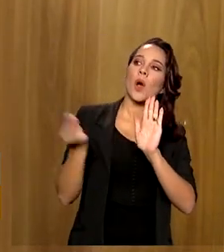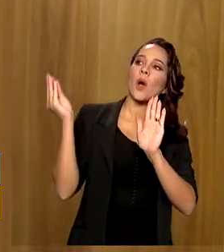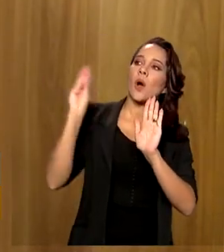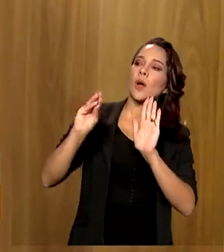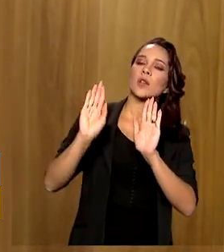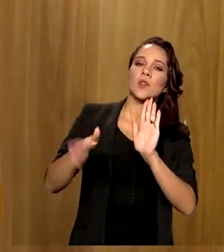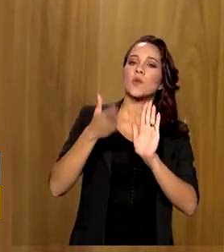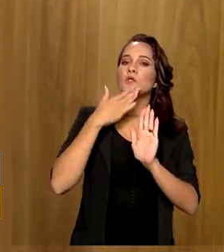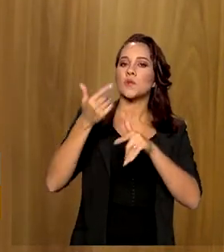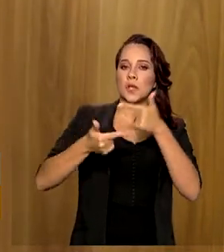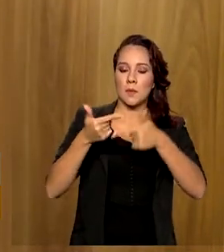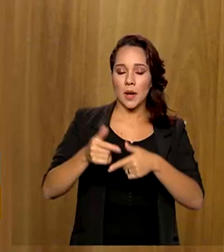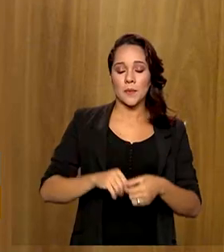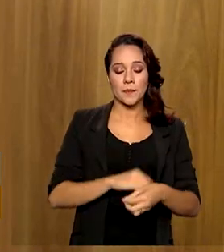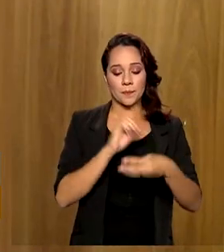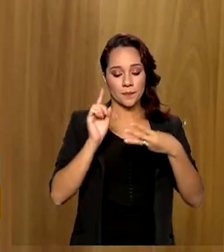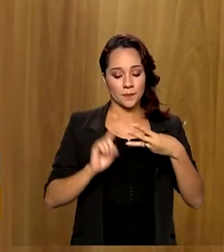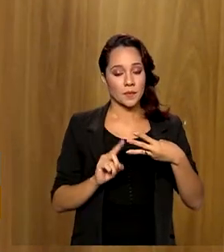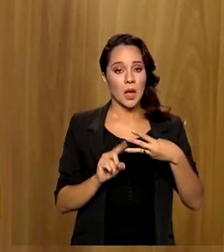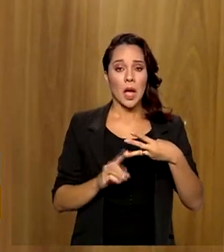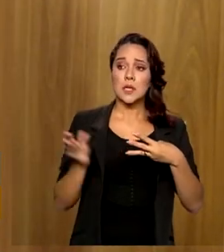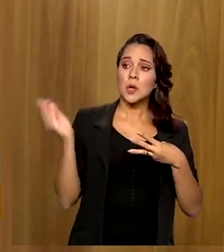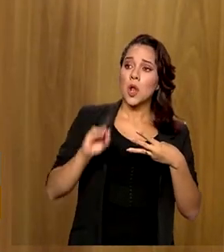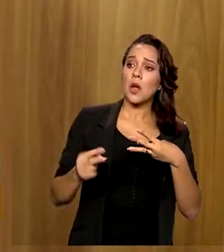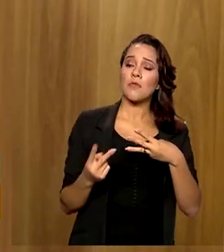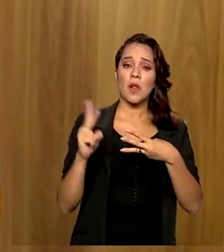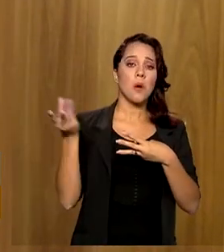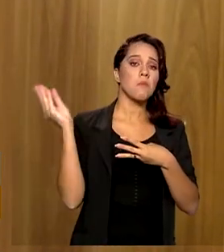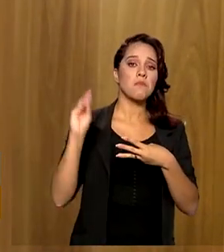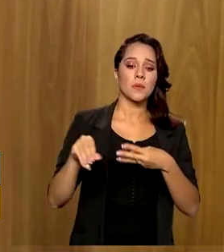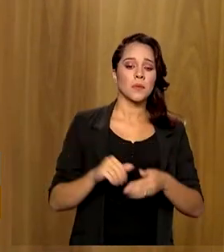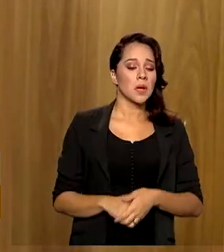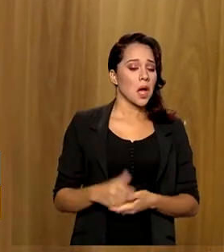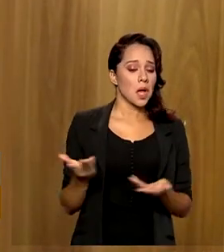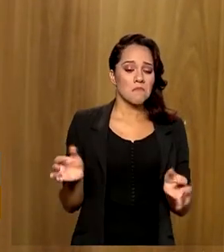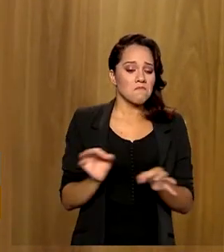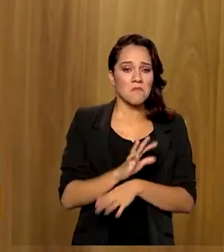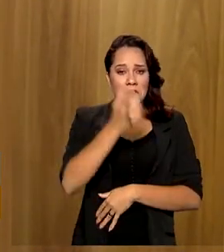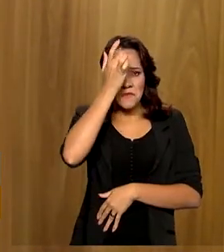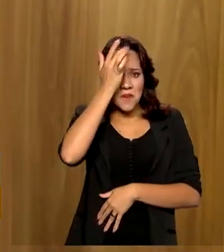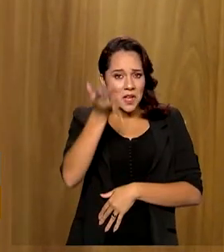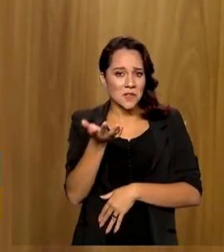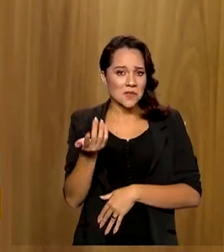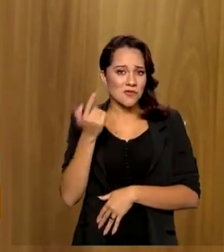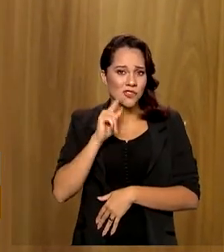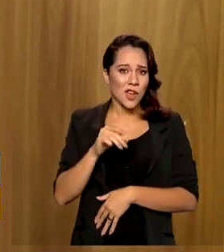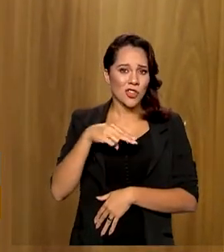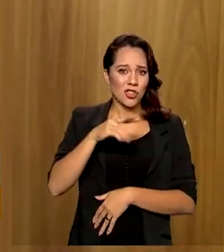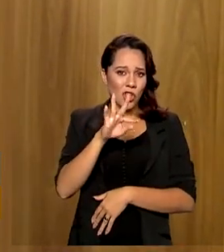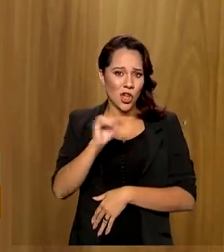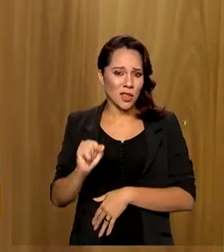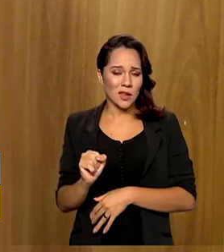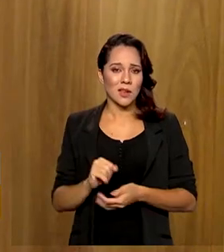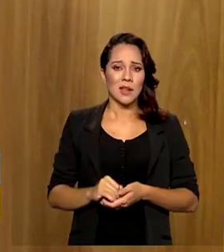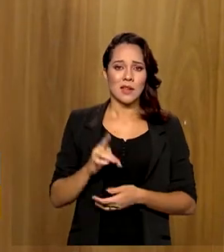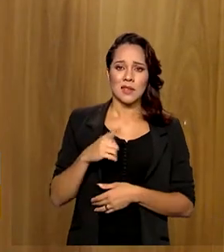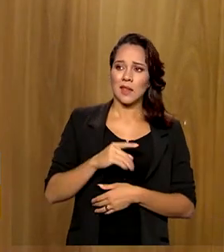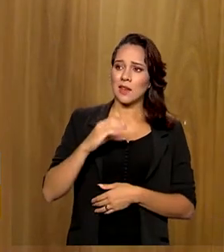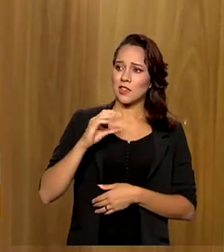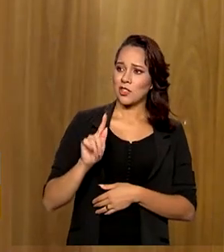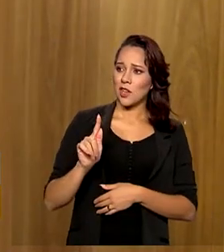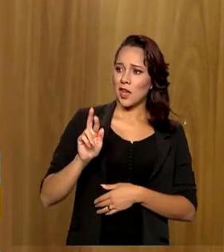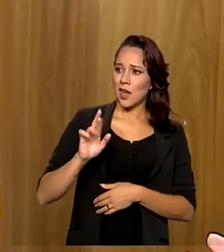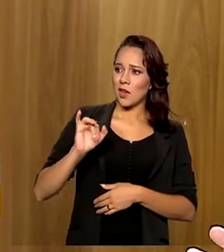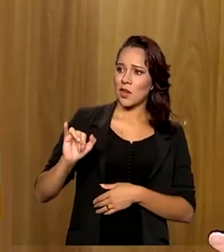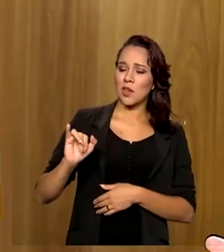a modalidade de serviço que ele está prestando. E aí você coloca o valor. E aí emitir, acabou. Ele emitiu a nota eletrônica. Tem uma GRU já prontinha